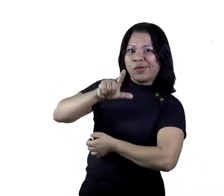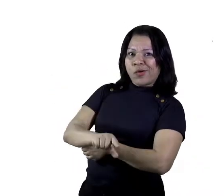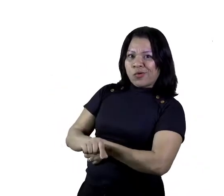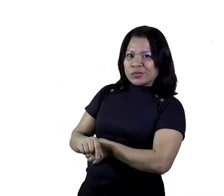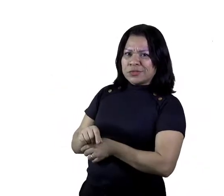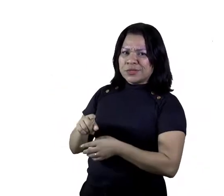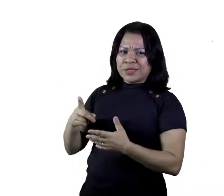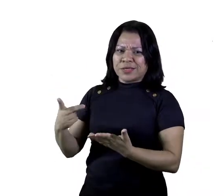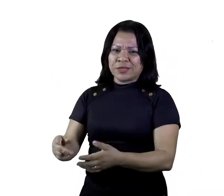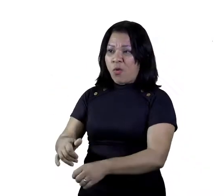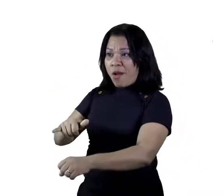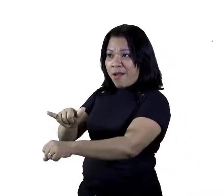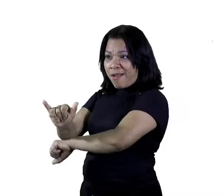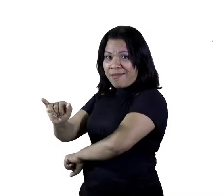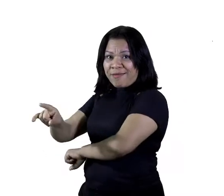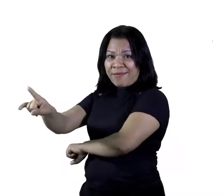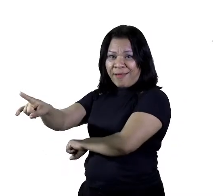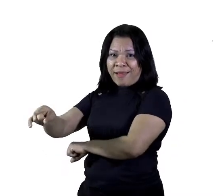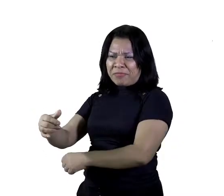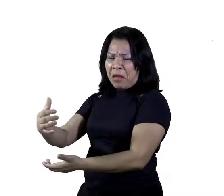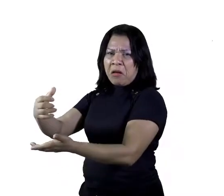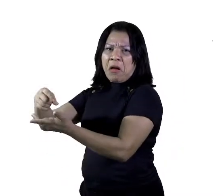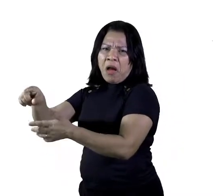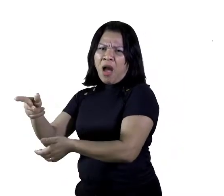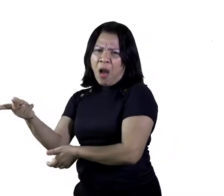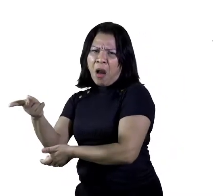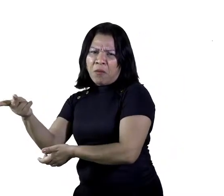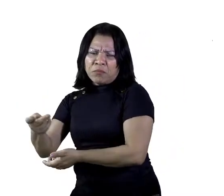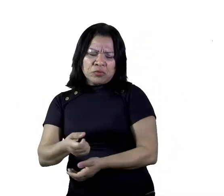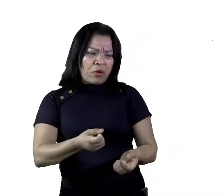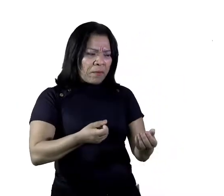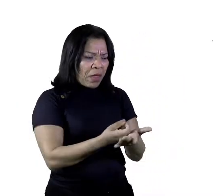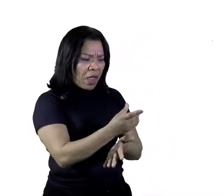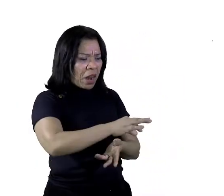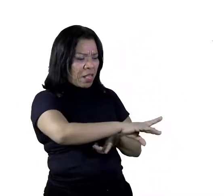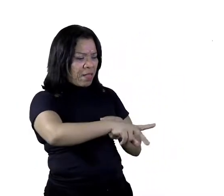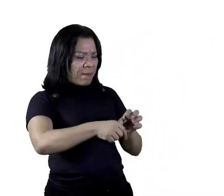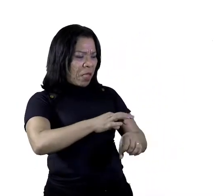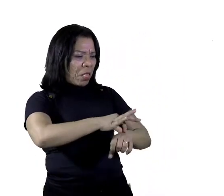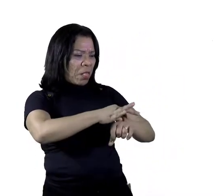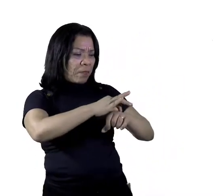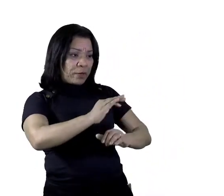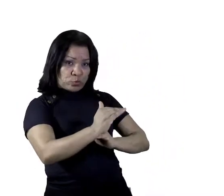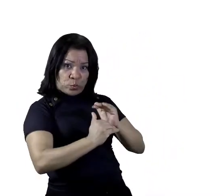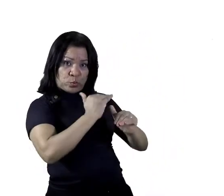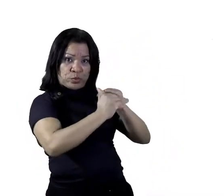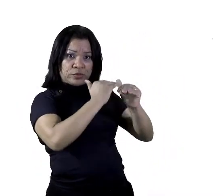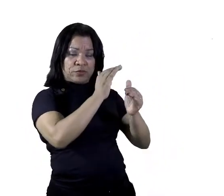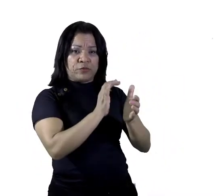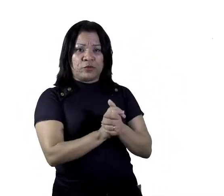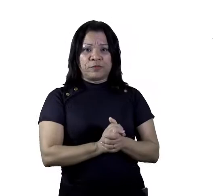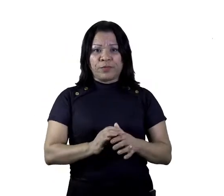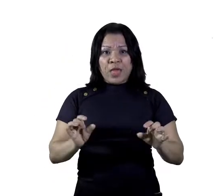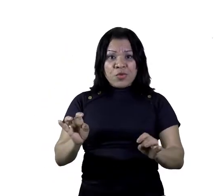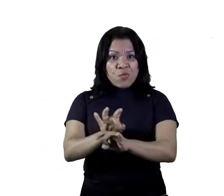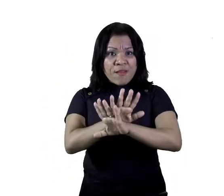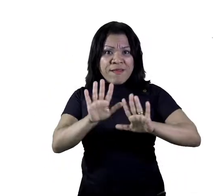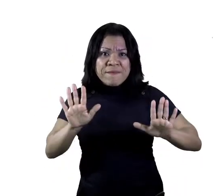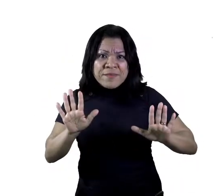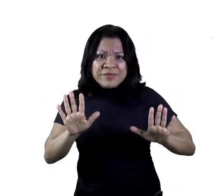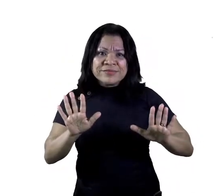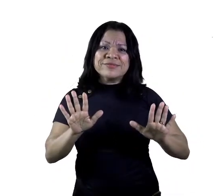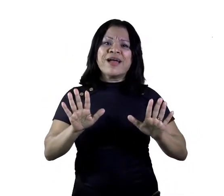pegaram os alimentos, os temperos para fazer a sopa. Todo esse foi o desenvolvimento. E o clímax?